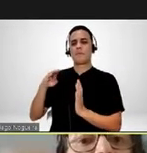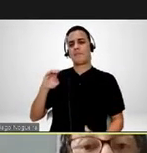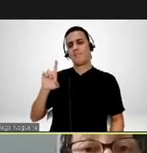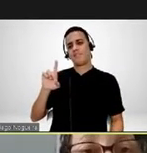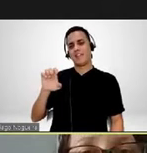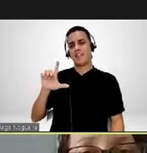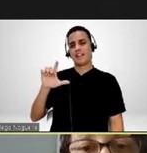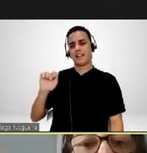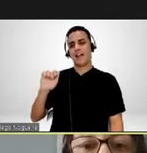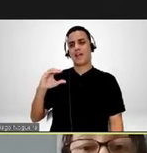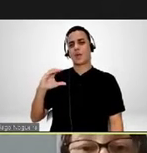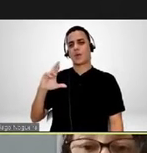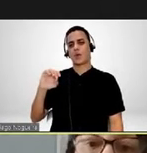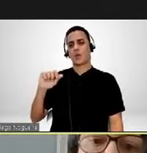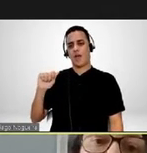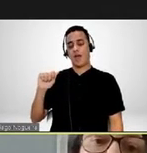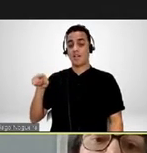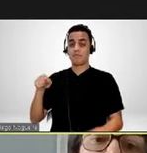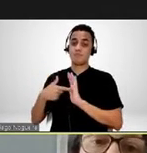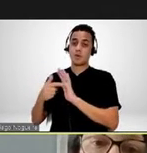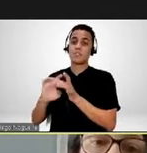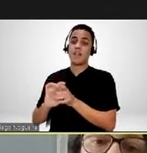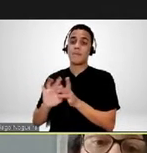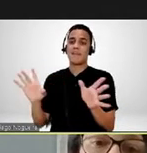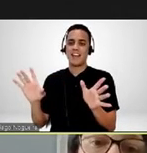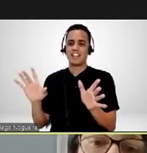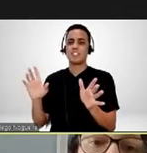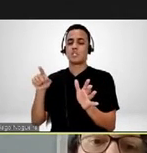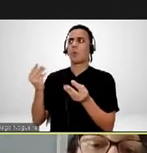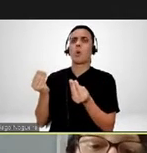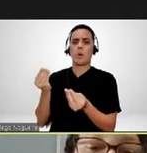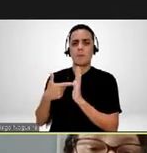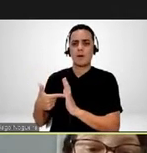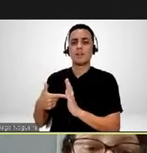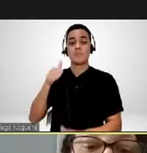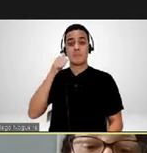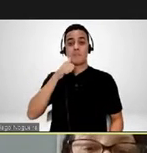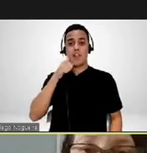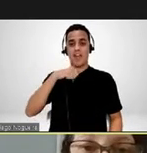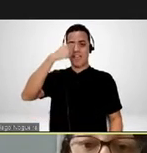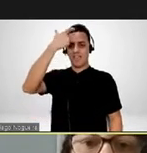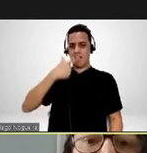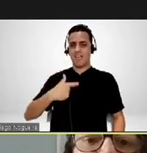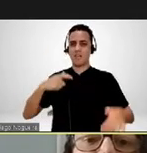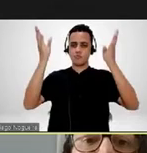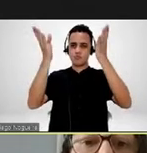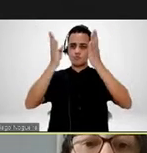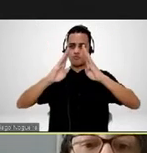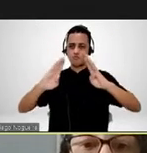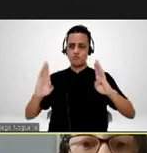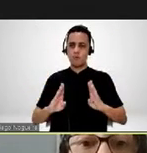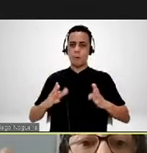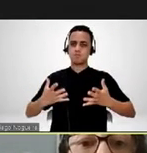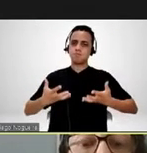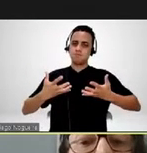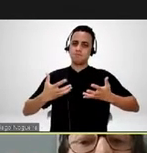a liberdade é retratada como um corpo feminino com seios à mostras, não é? E aí,